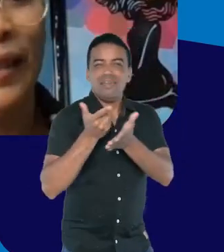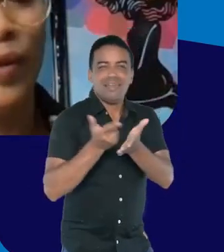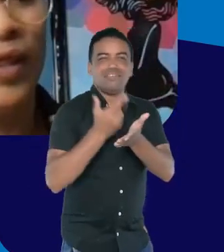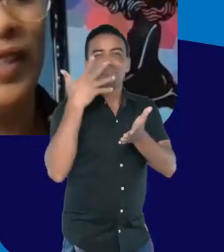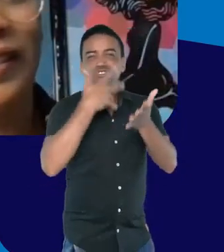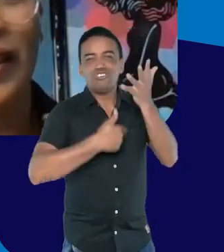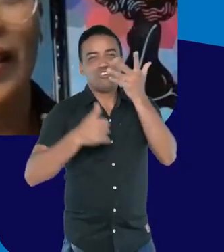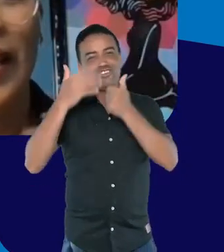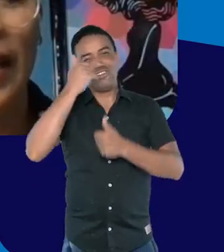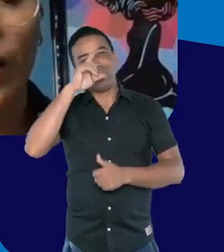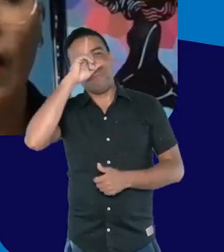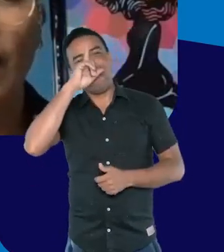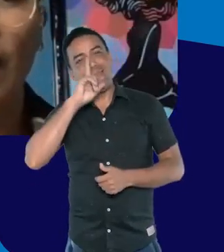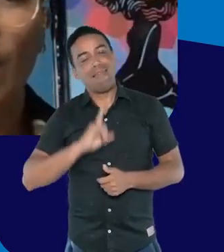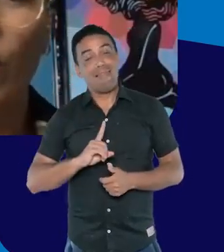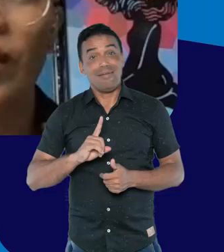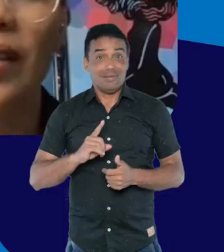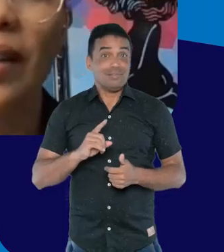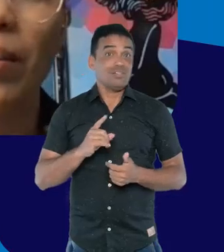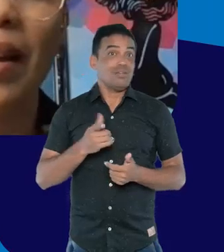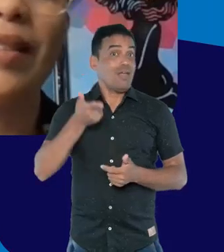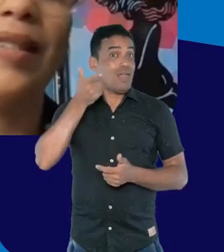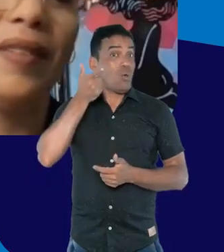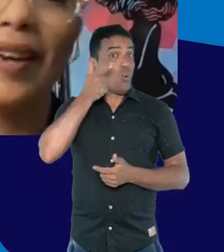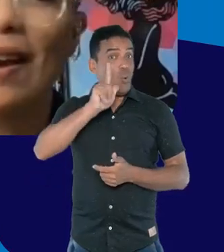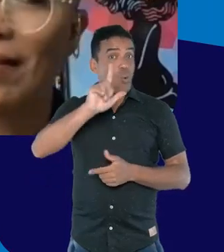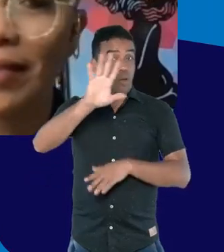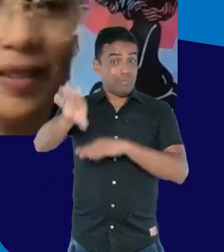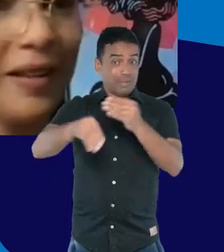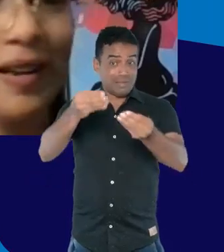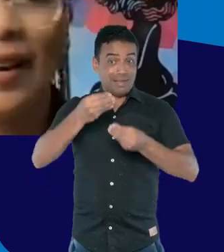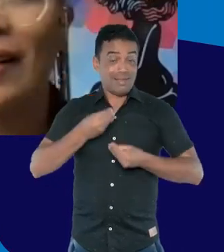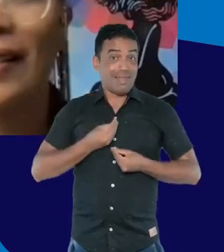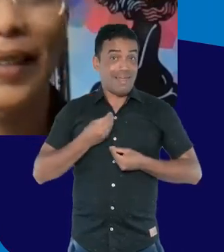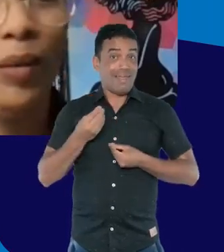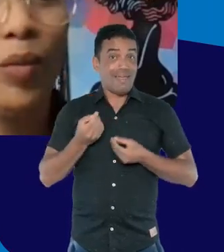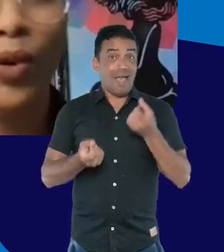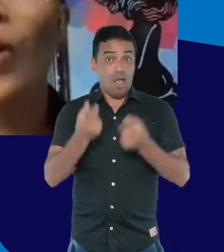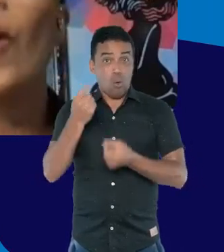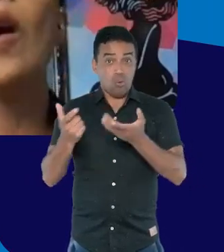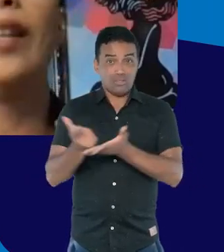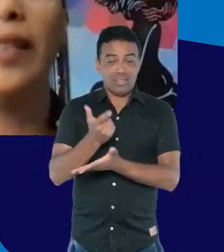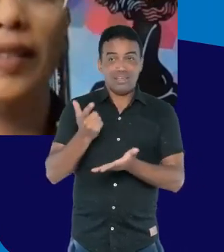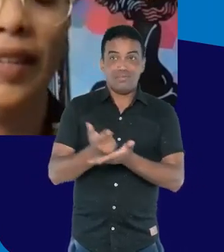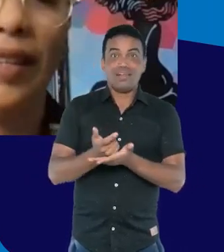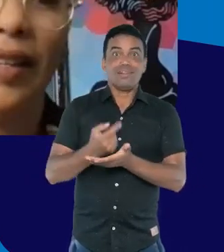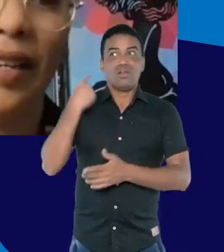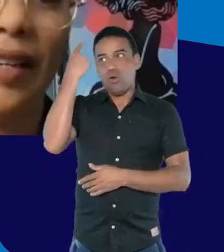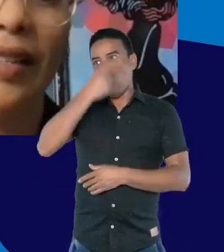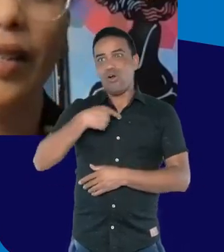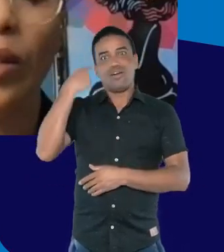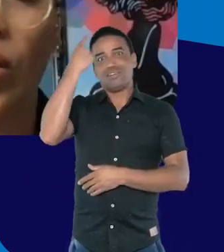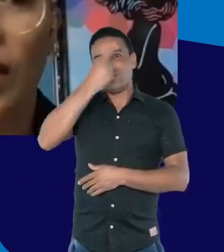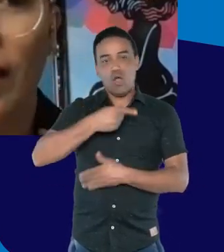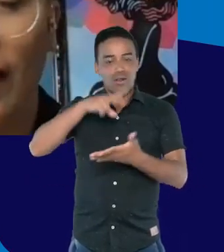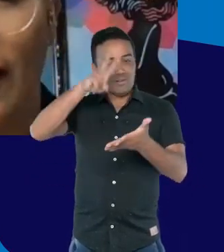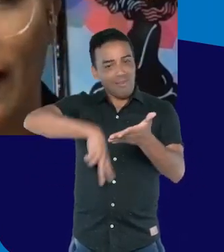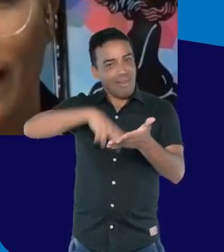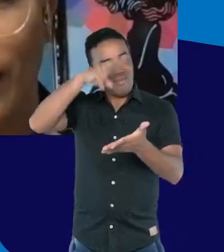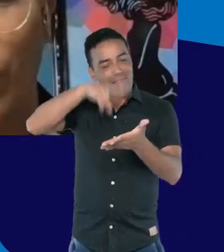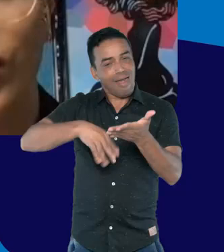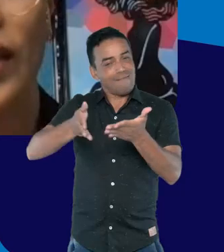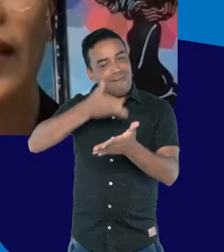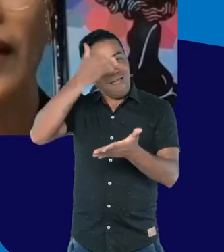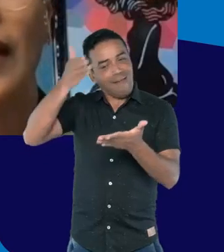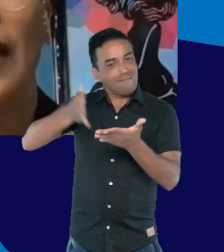aqueles livros assim, eu ganhei alguns exemplares e ficava ali por horas, né, naquelas histórias,